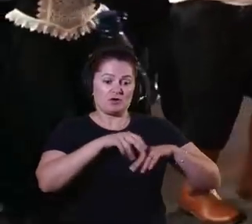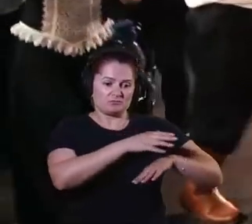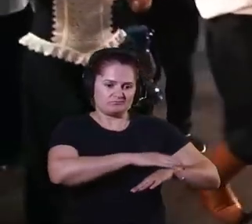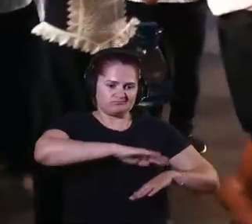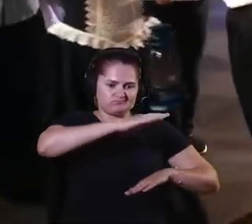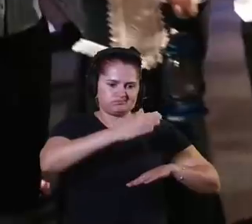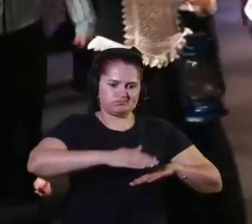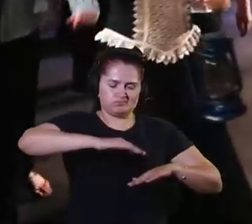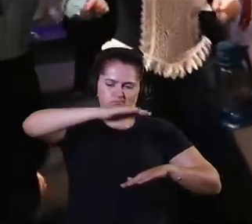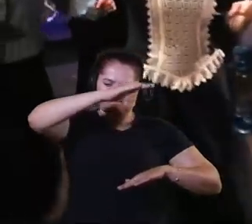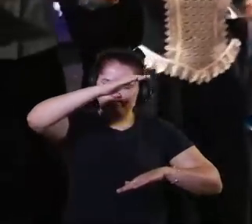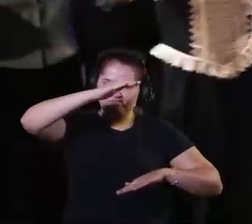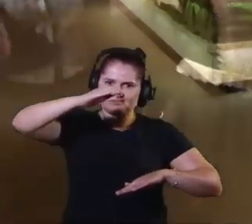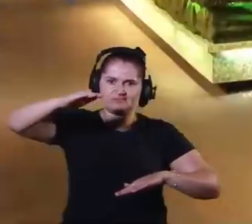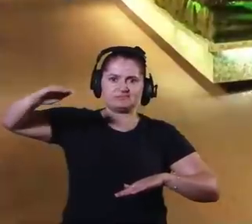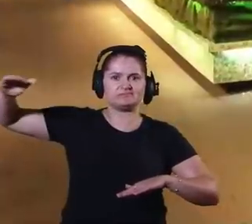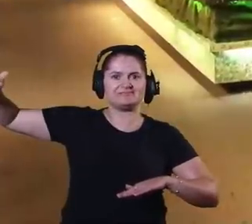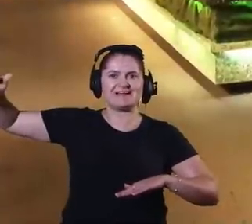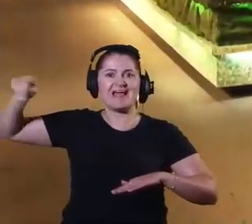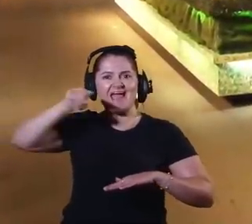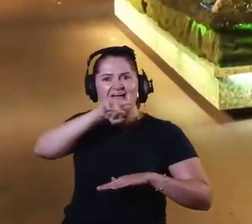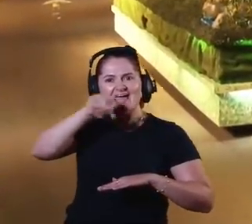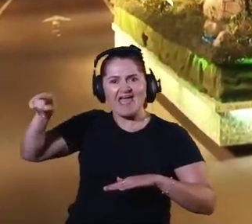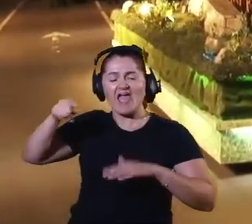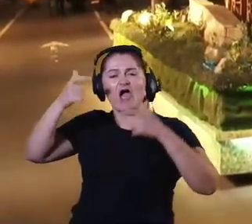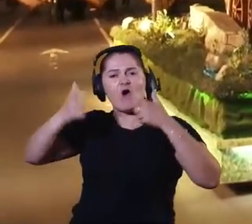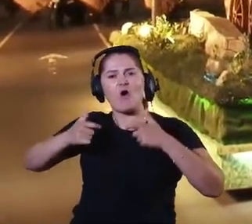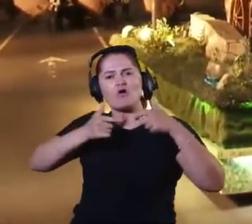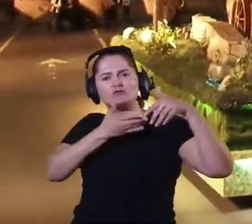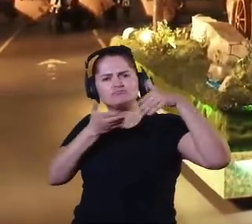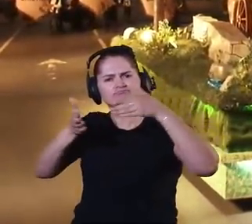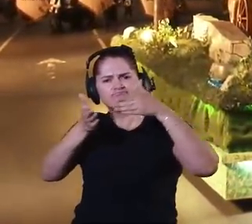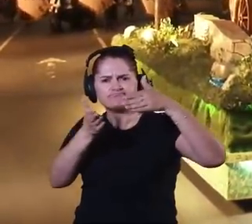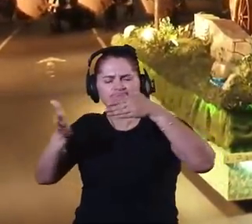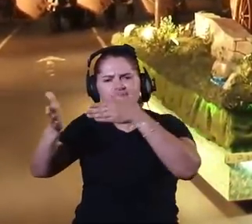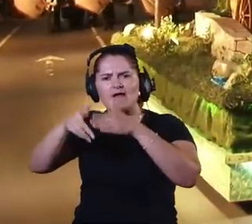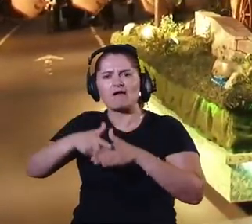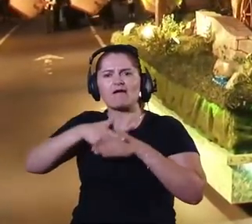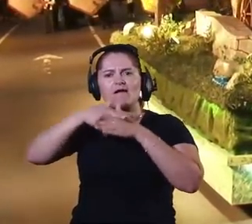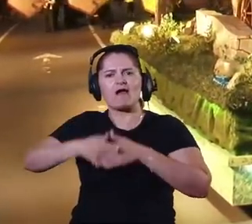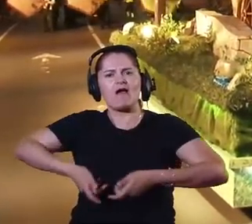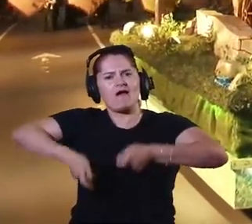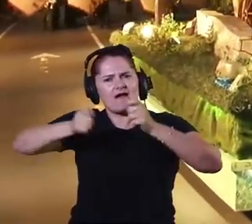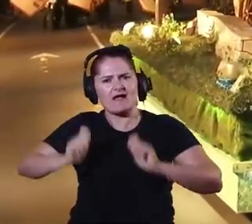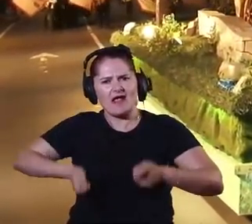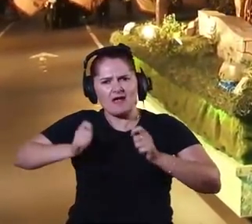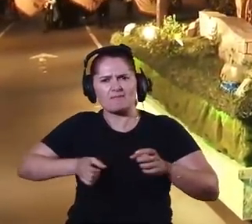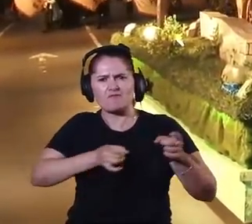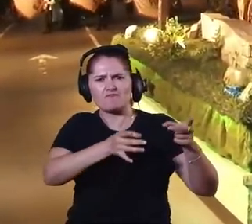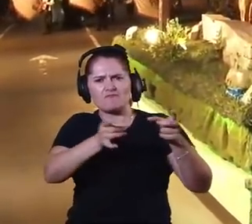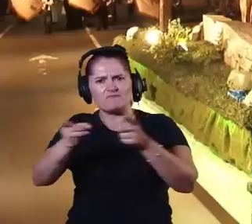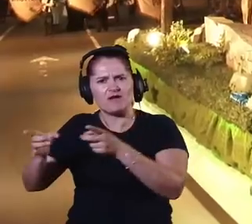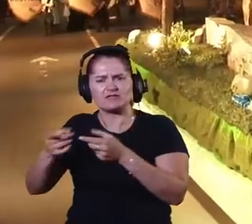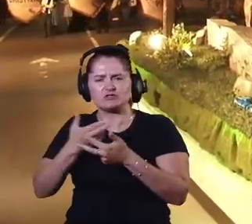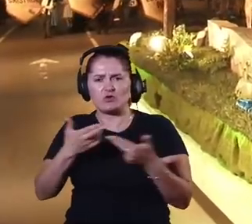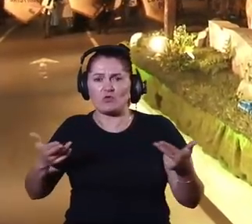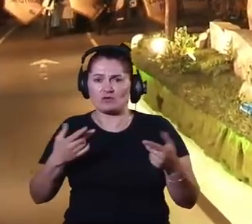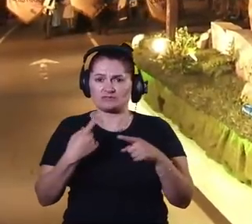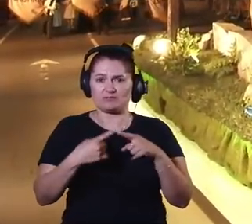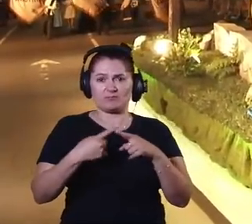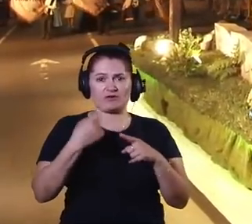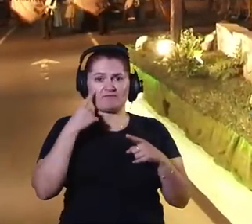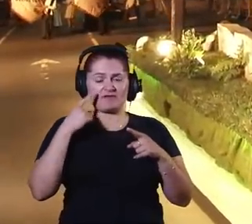sua paisagem típica, são rota de comércio para os tropeiros. Por aqui circulam, além dos habitantes indígenas,